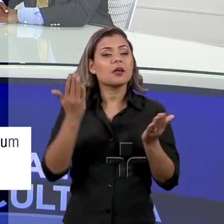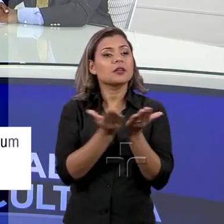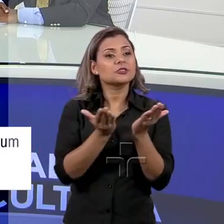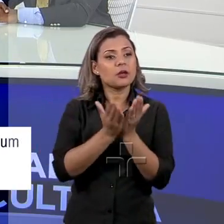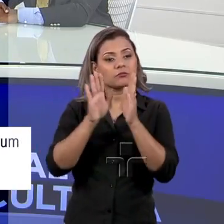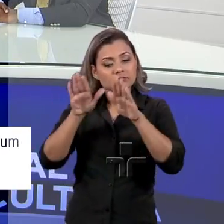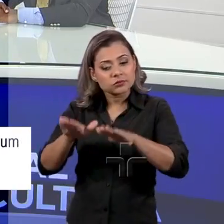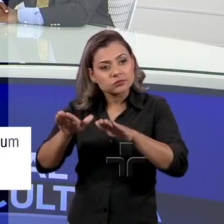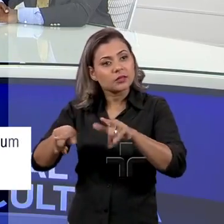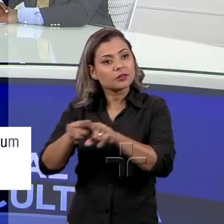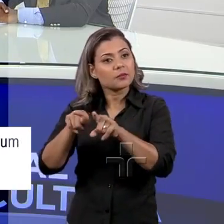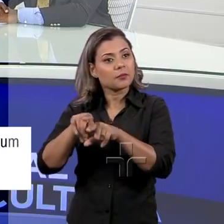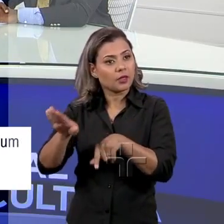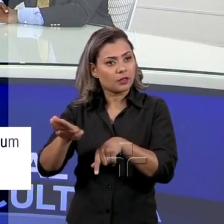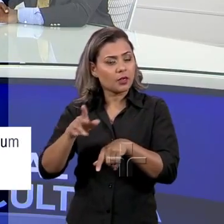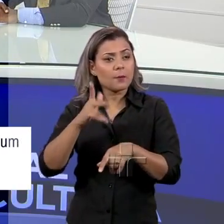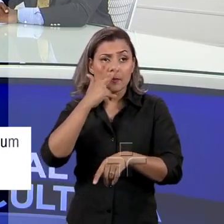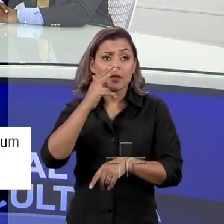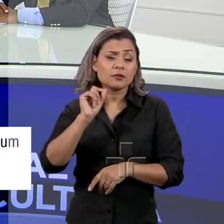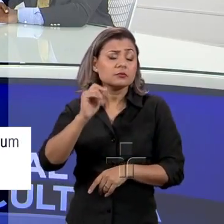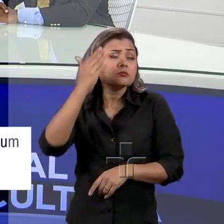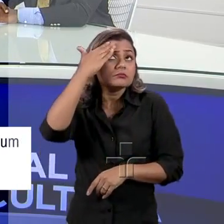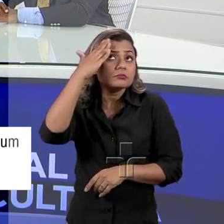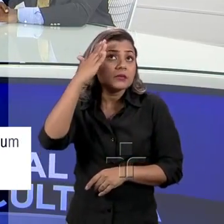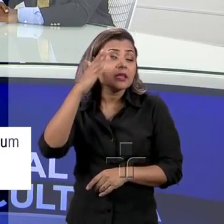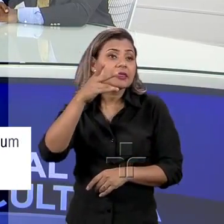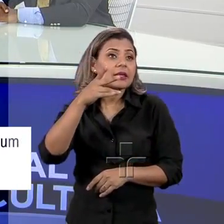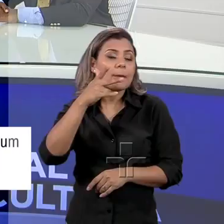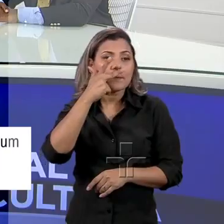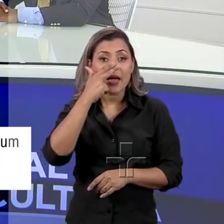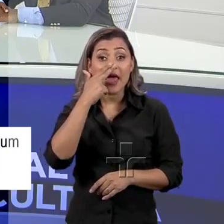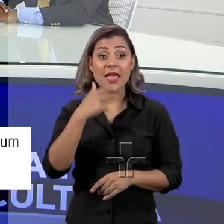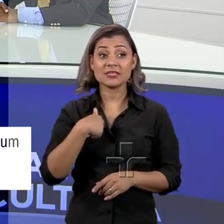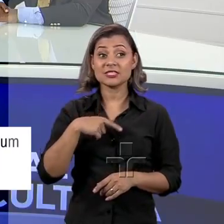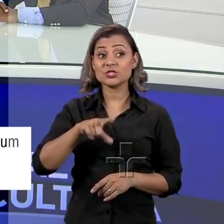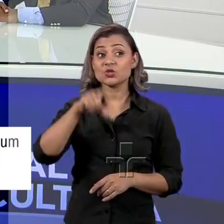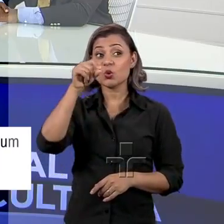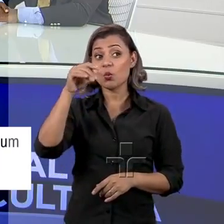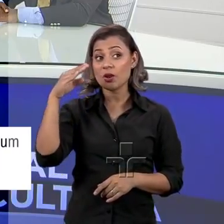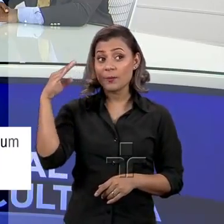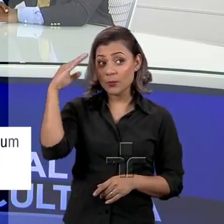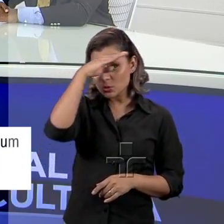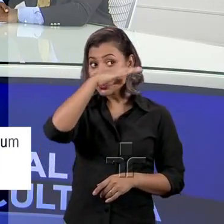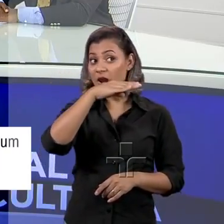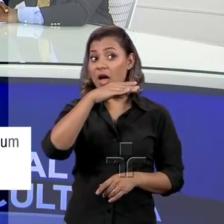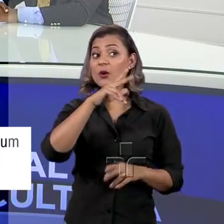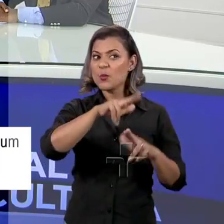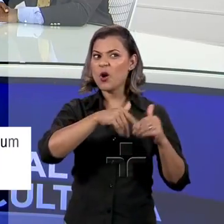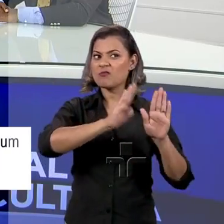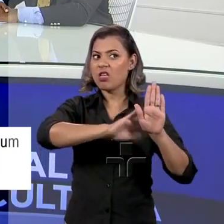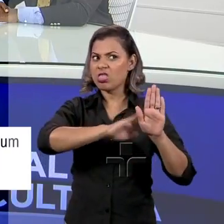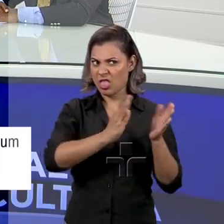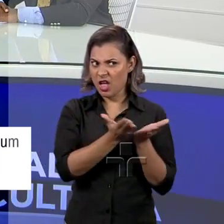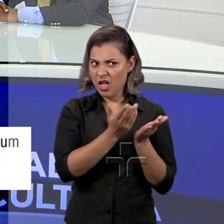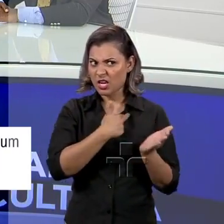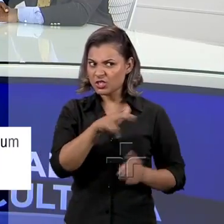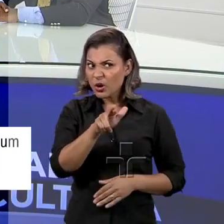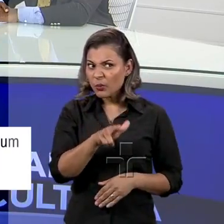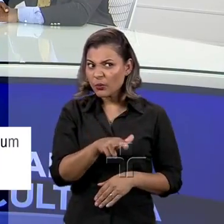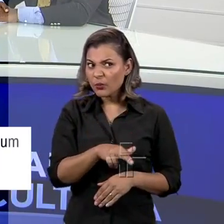Não seria esse o entendimento que teria direcionado a escolha da mudança da embaixada, por exemplo?